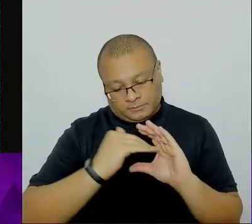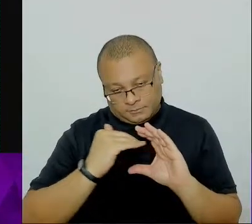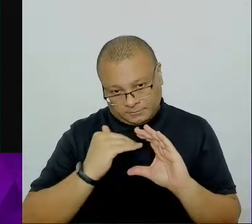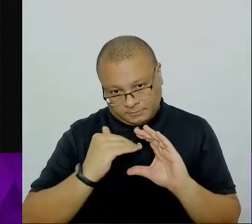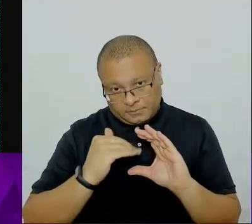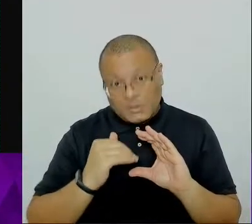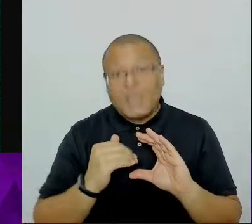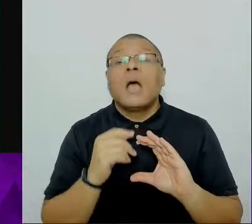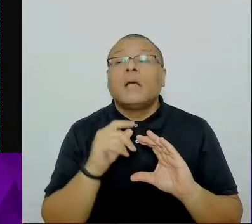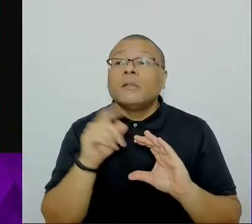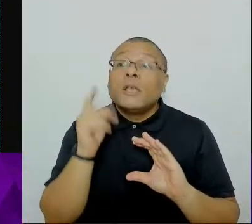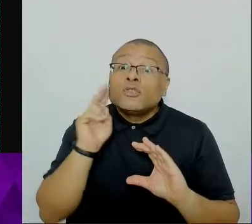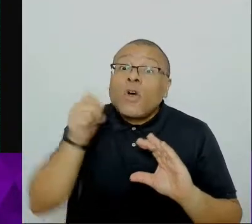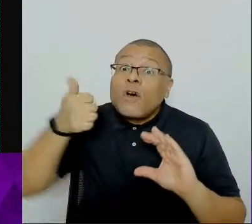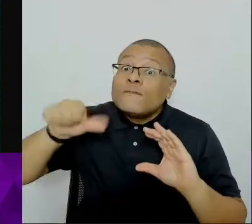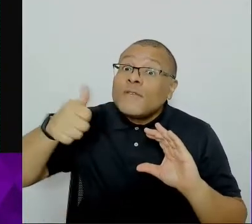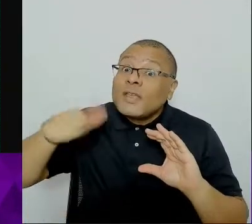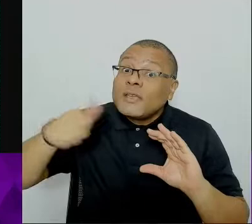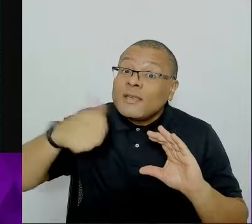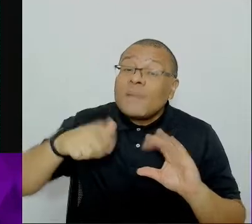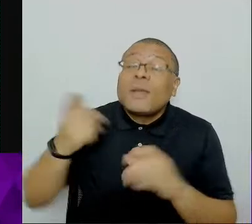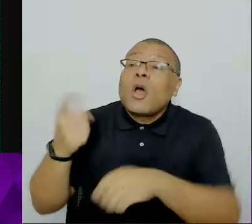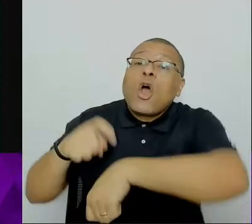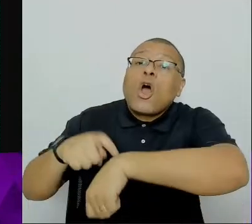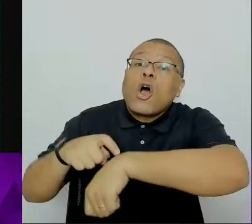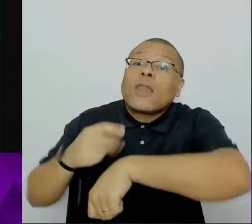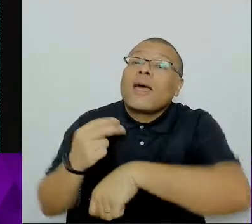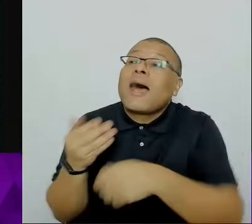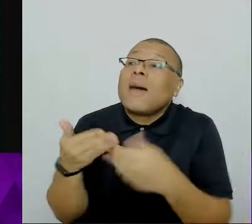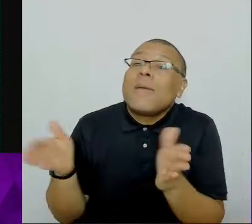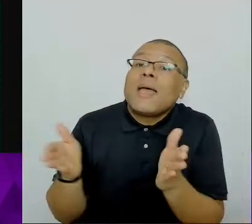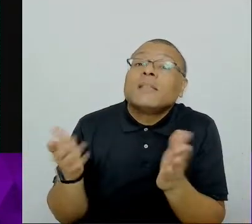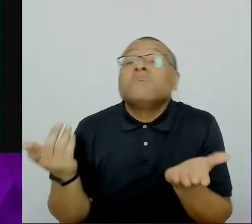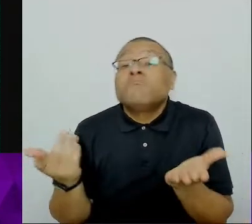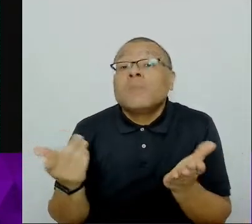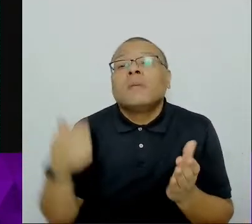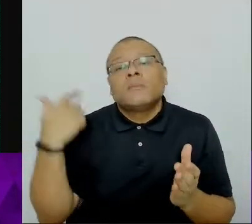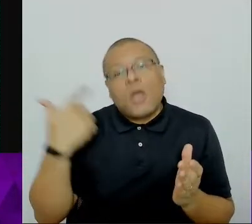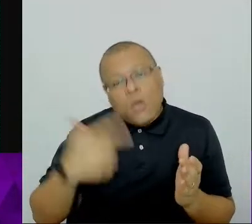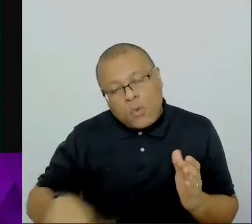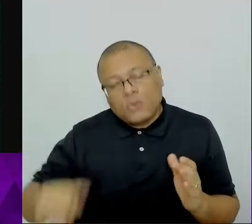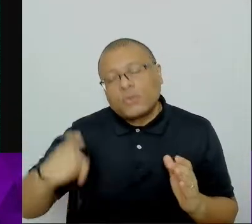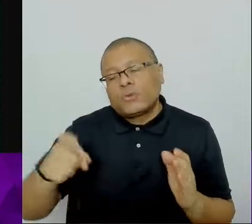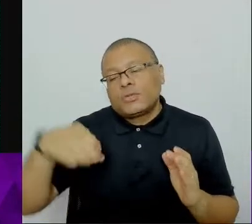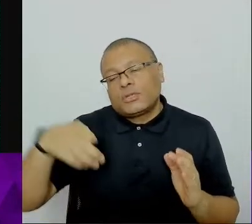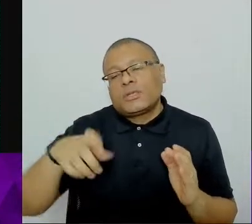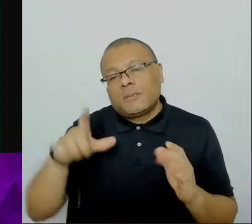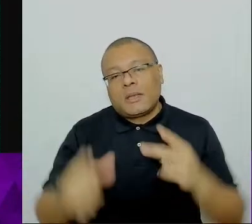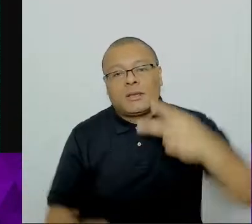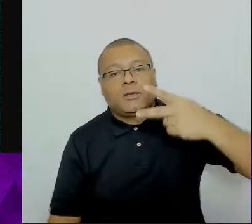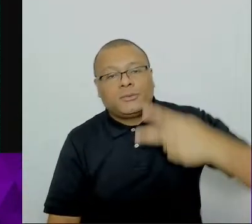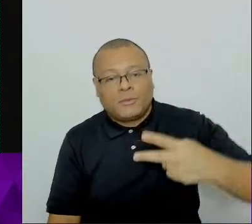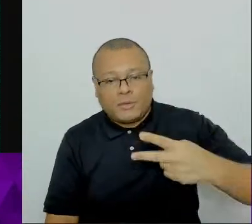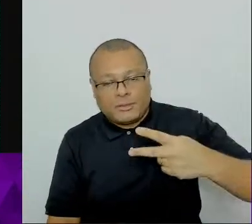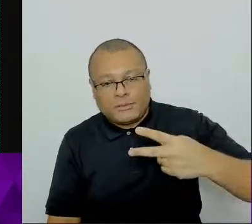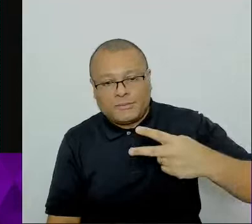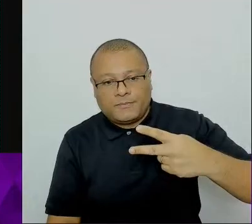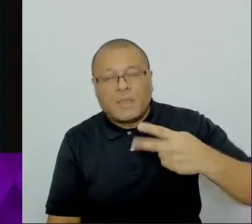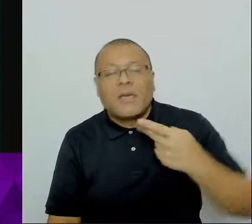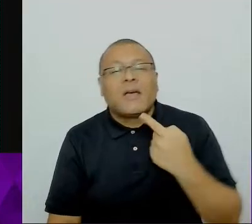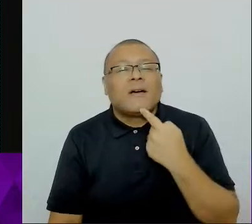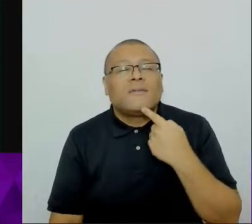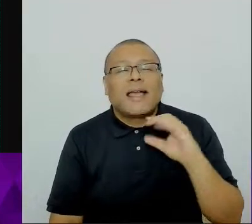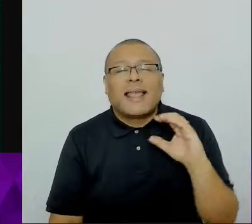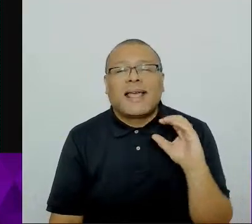para fazer esse envio e pedir novamente. Então, você teria um monte de XML para poder conversar com essa API. Esse seria um nível que ele chama de nível